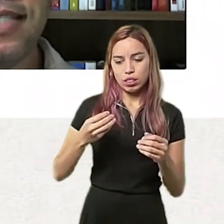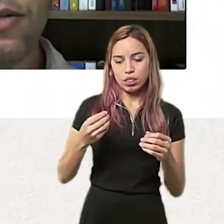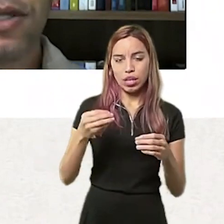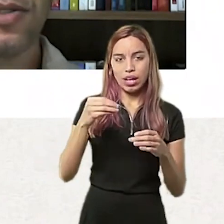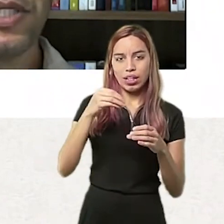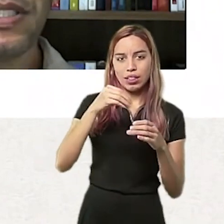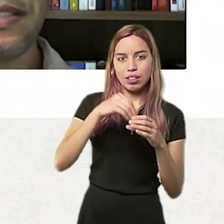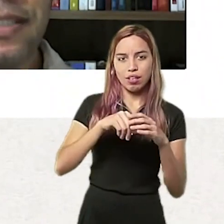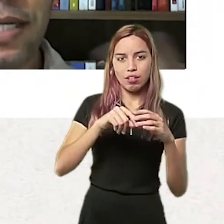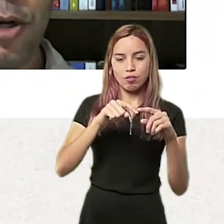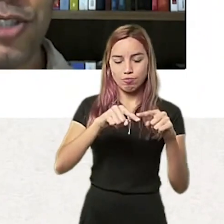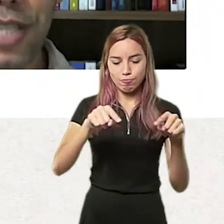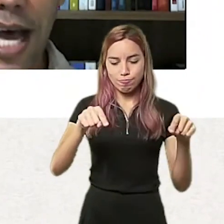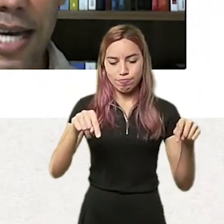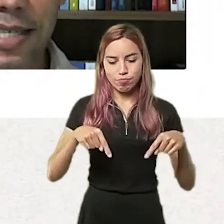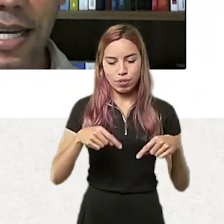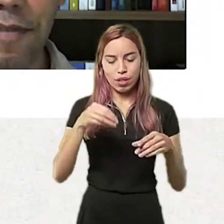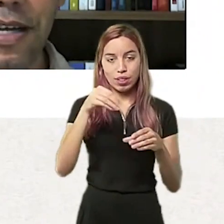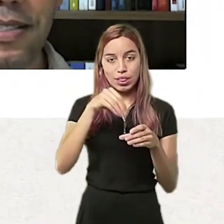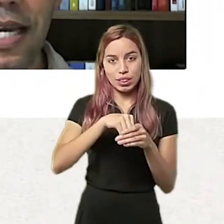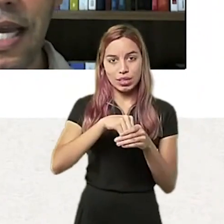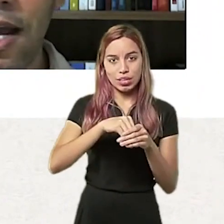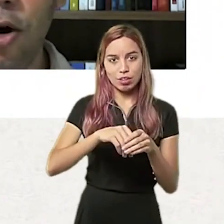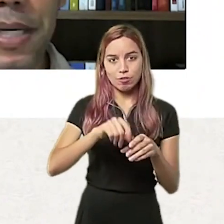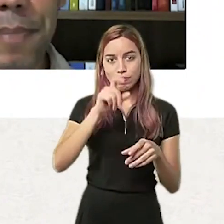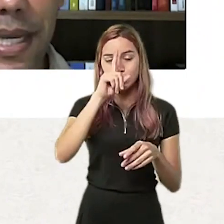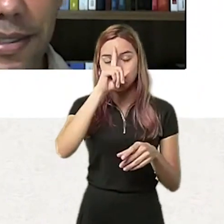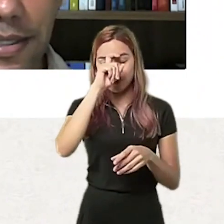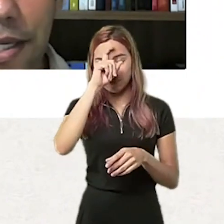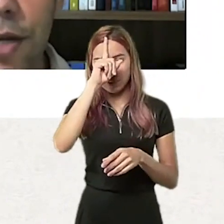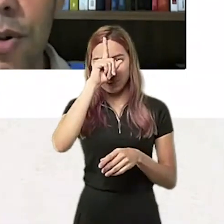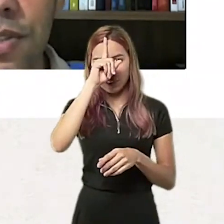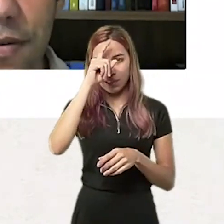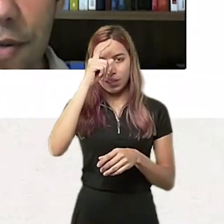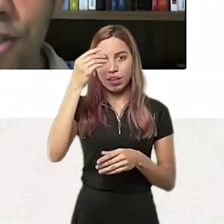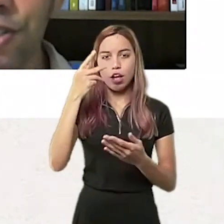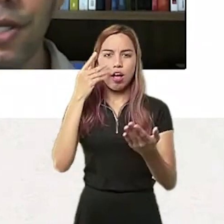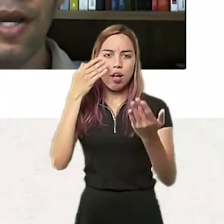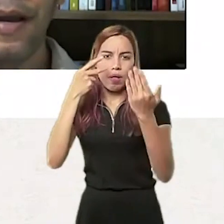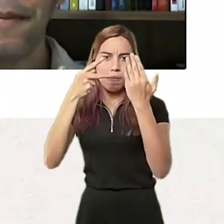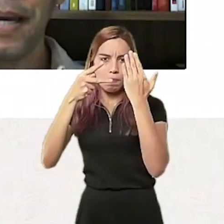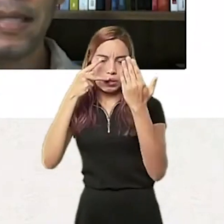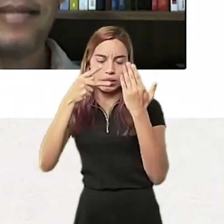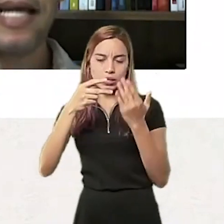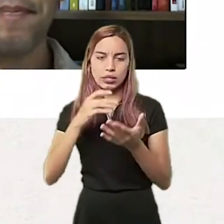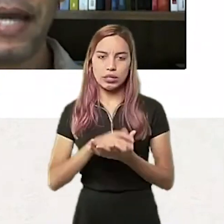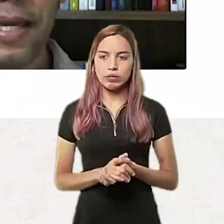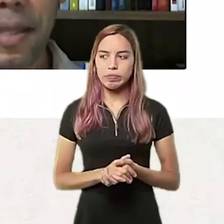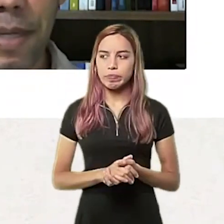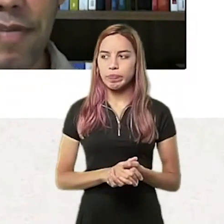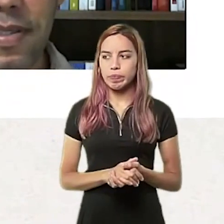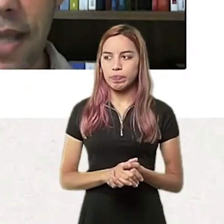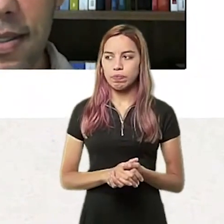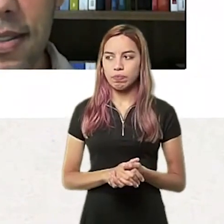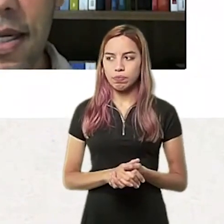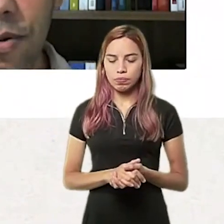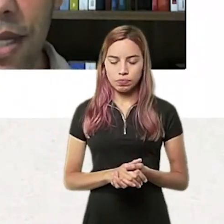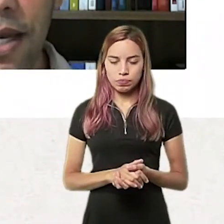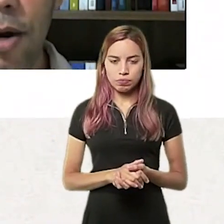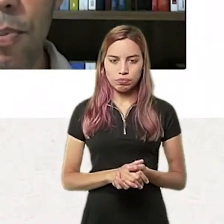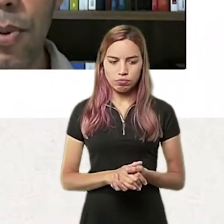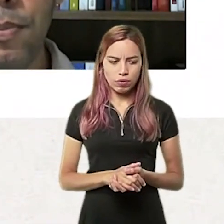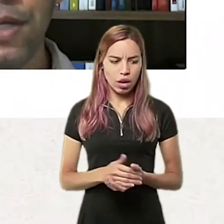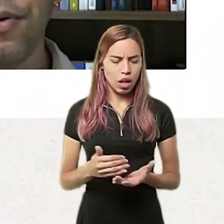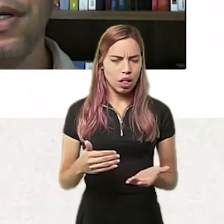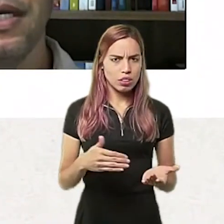ele fazendo as coisas extraordinárias que ele fazia, aquela obra imensa que inclusive hoje permanece aberta para